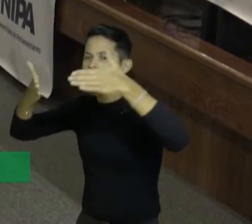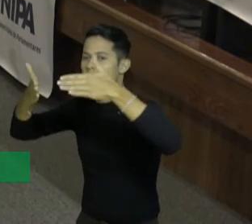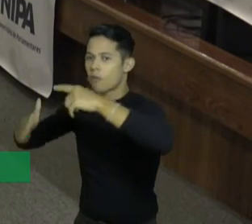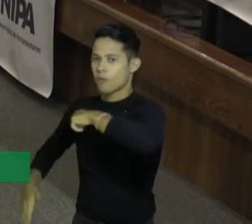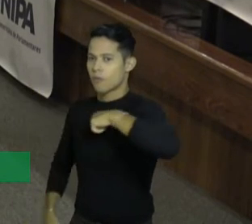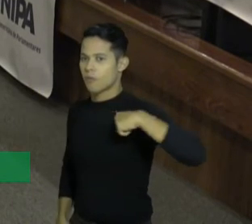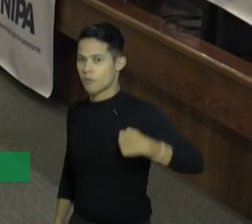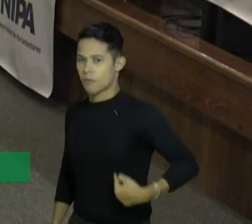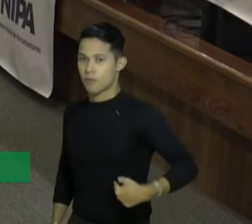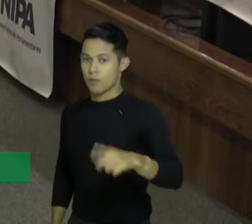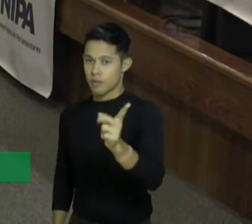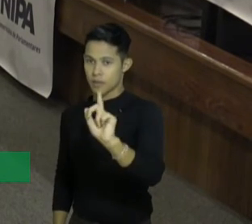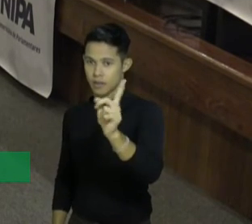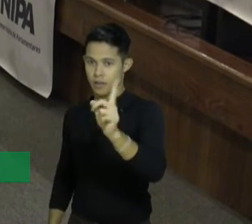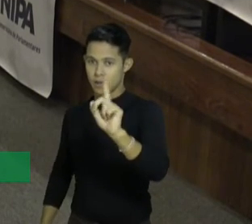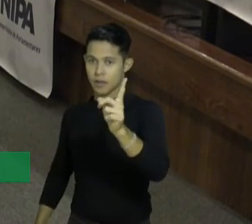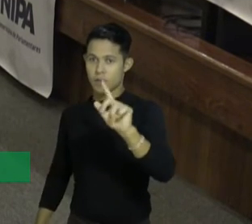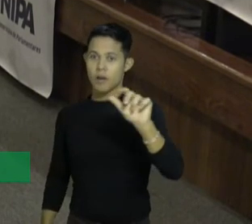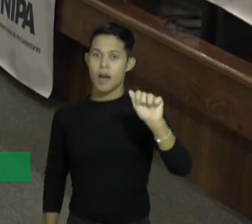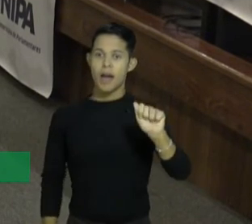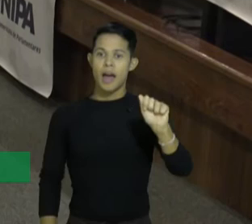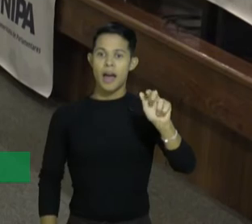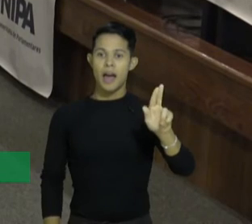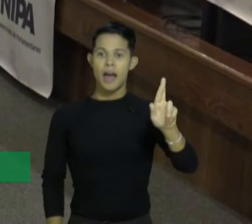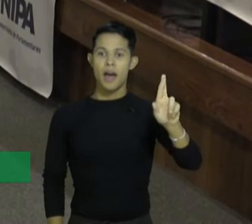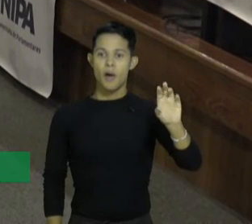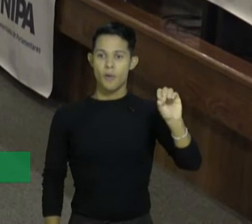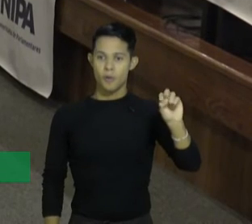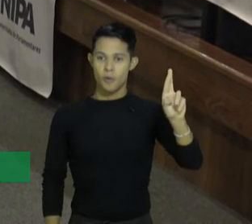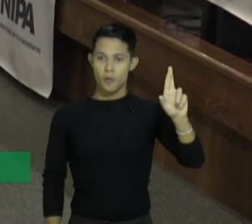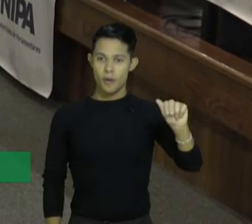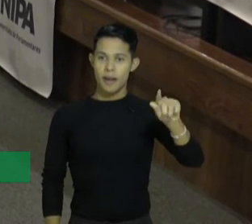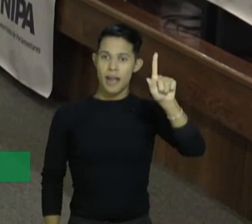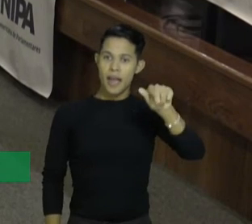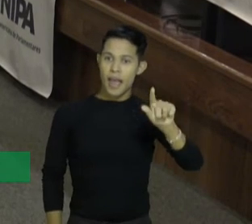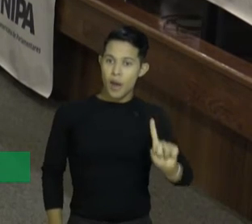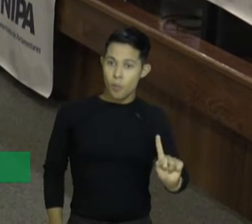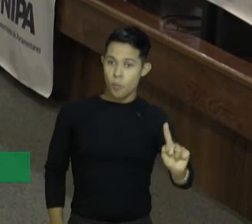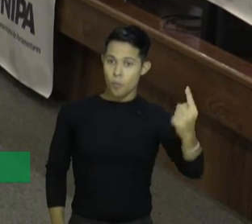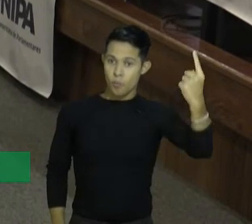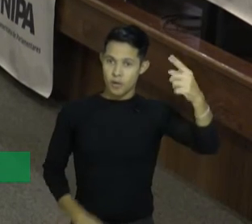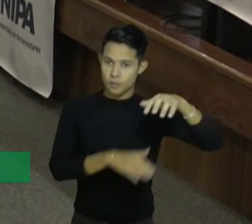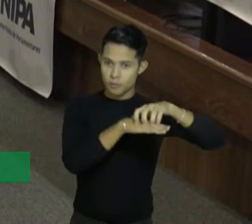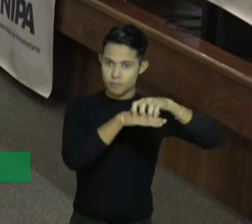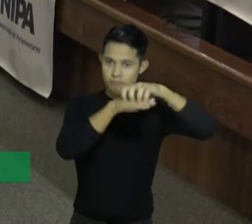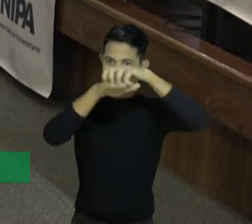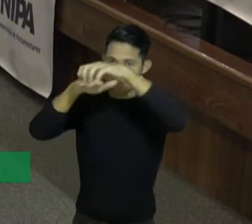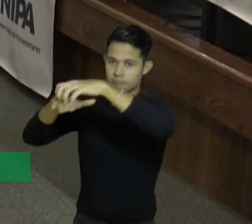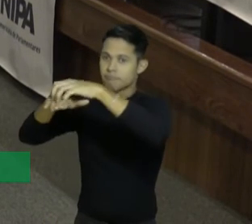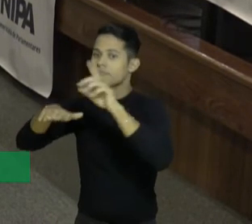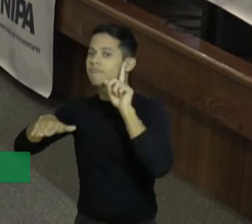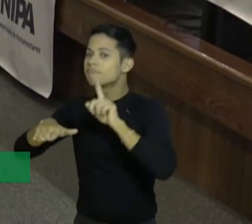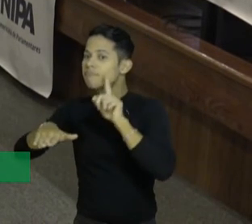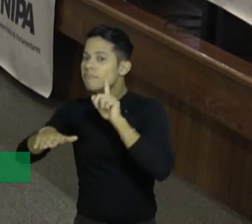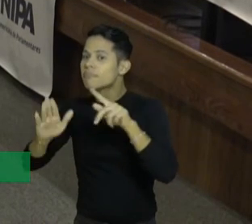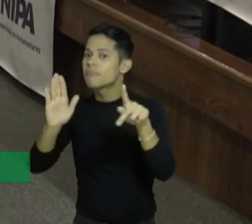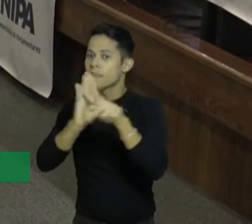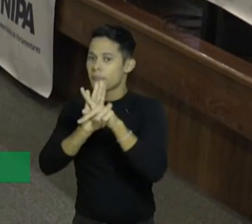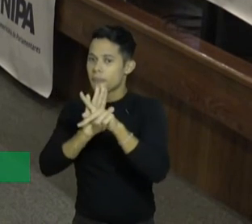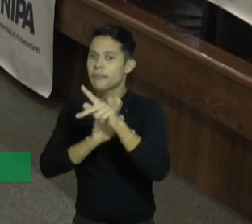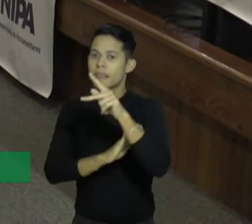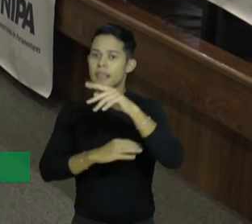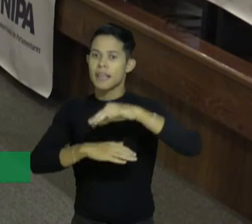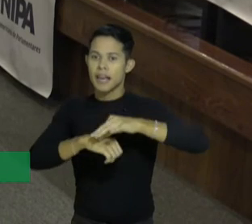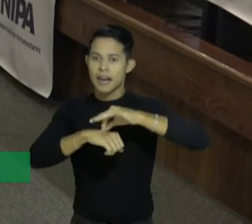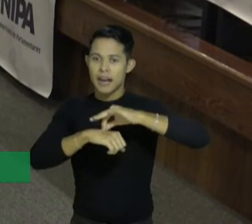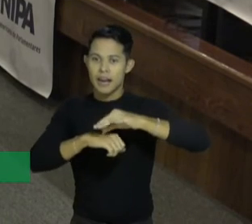Aurora é o único exportador pros Estados Unidos de carne suí a Aurora abraçou